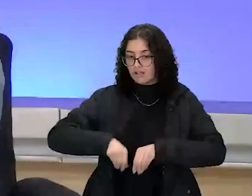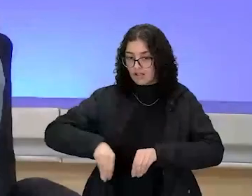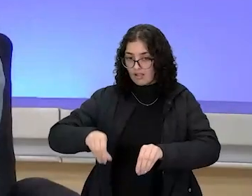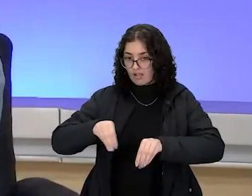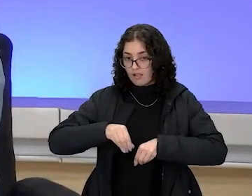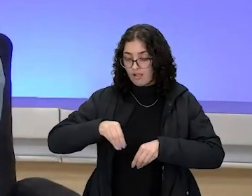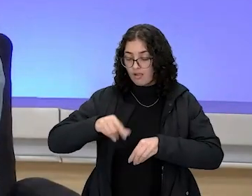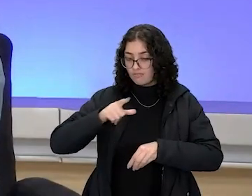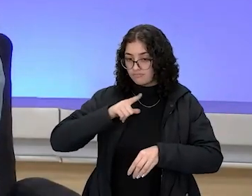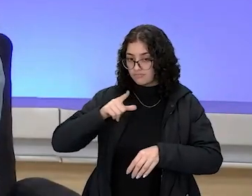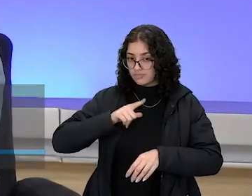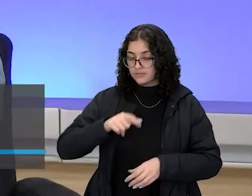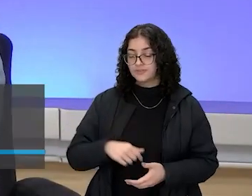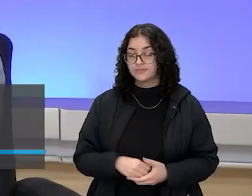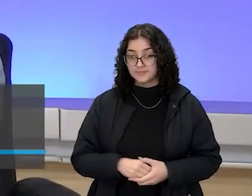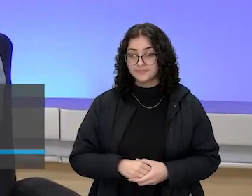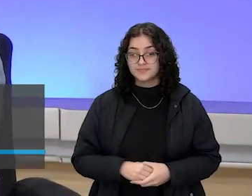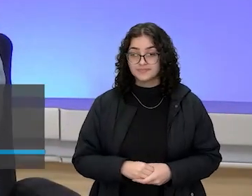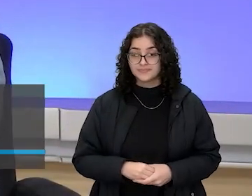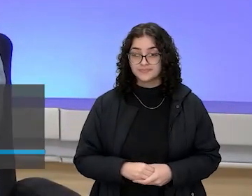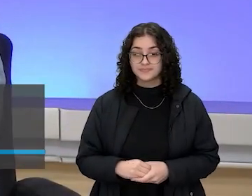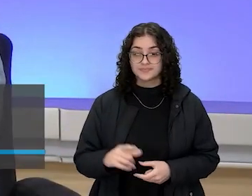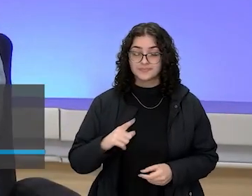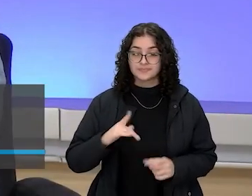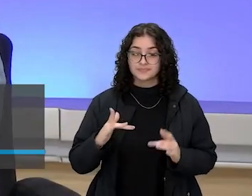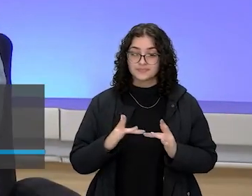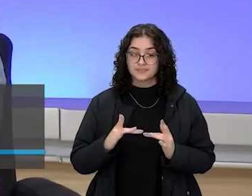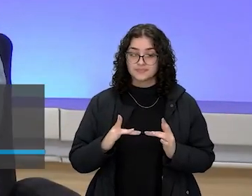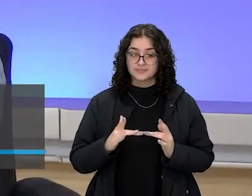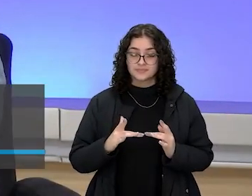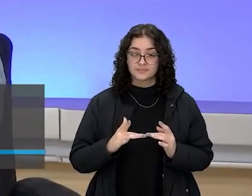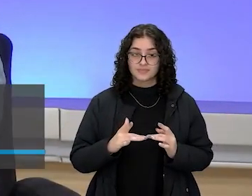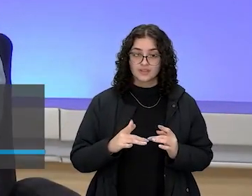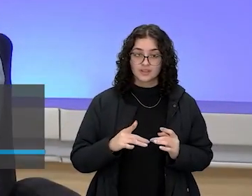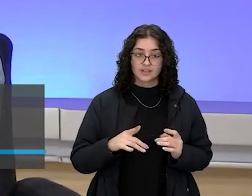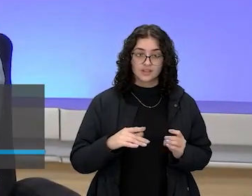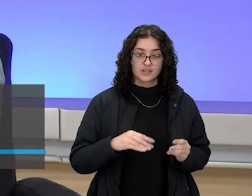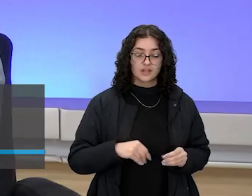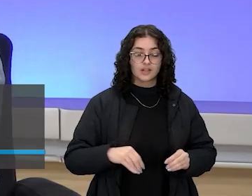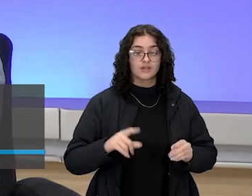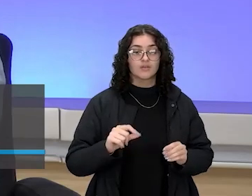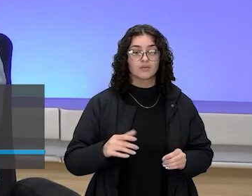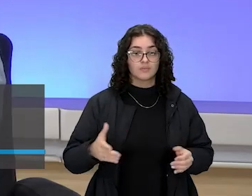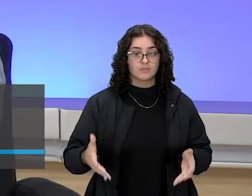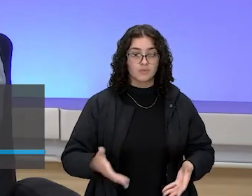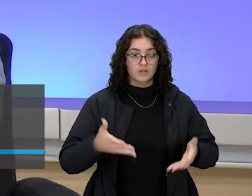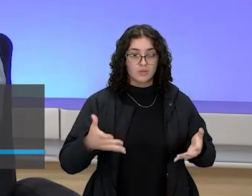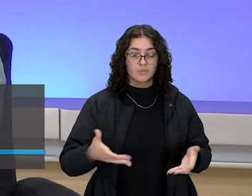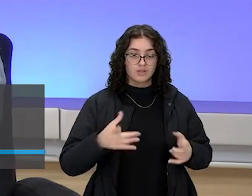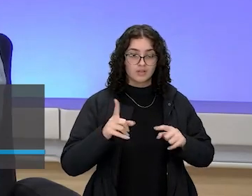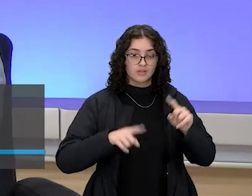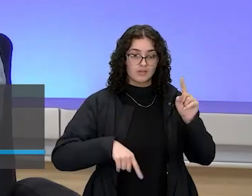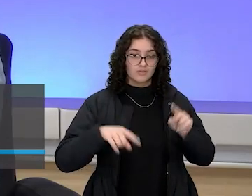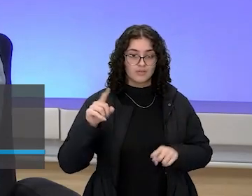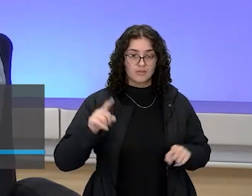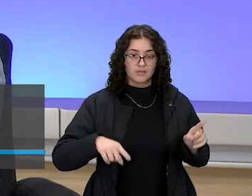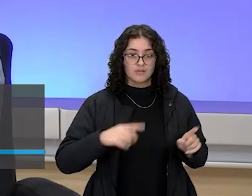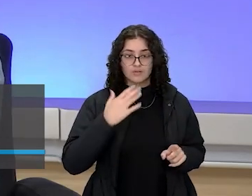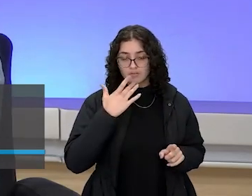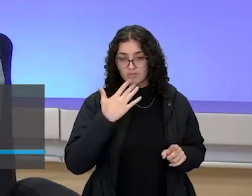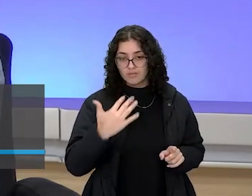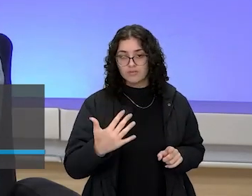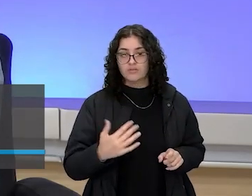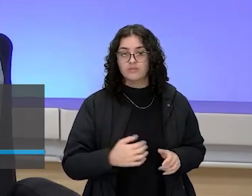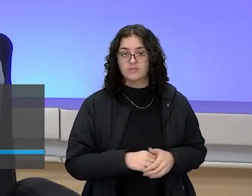substâncias alcalinas ou básicas, ali em contato com o solo, vai promover variações na coloração,